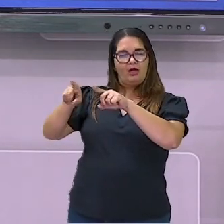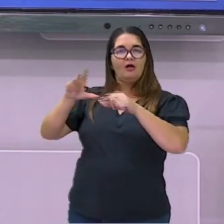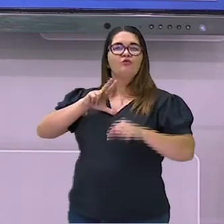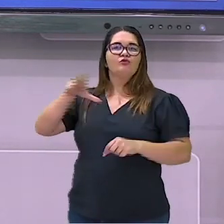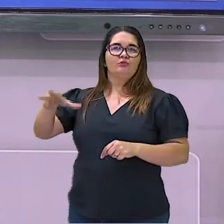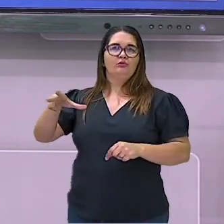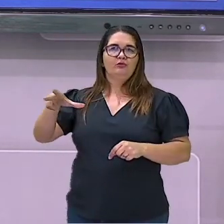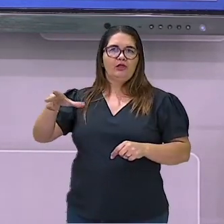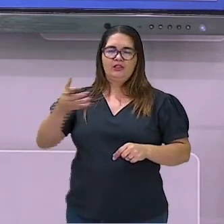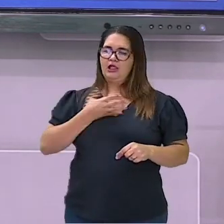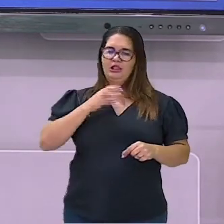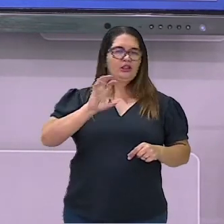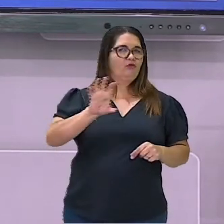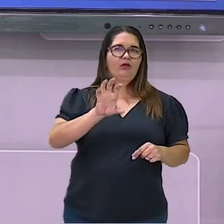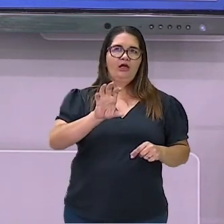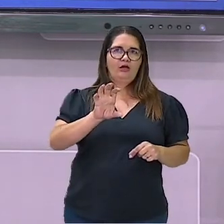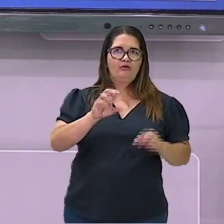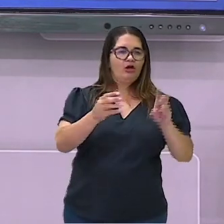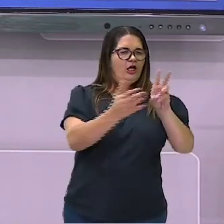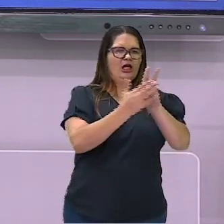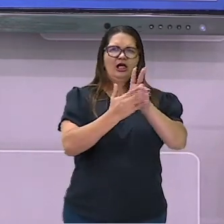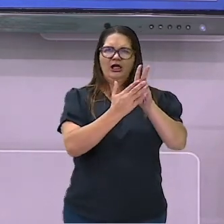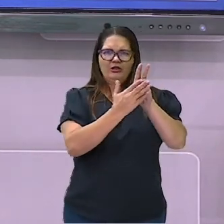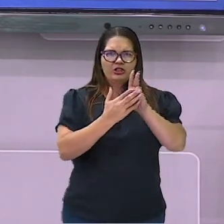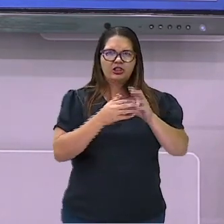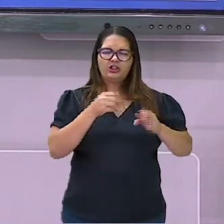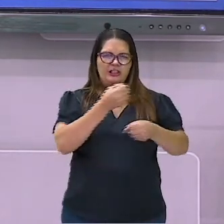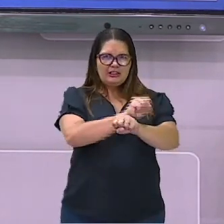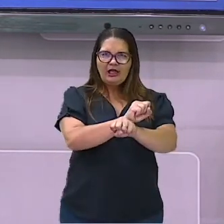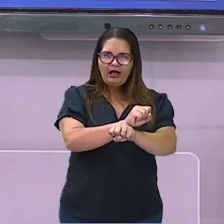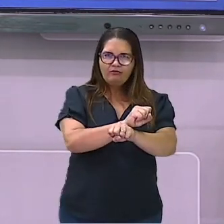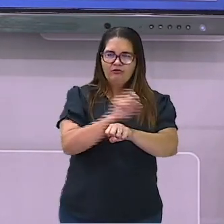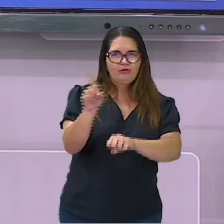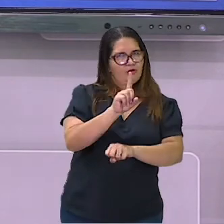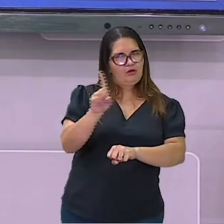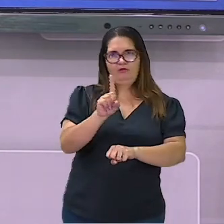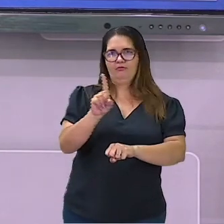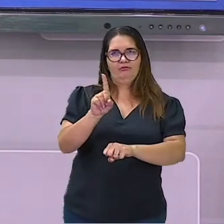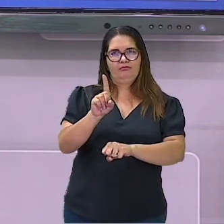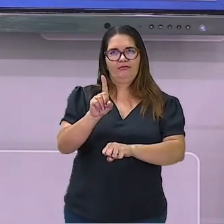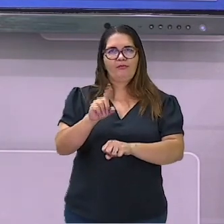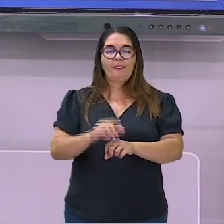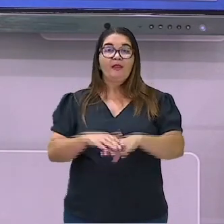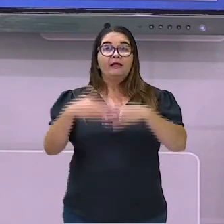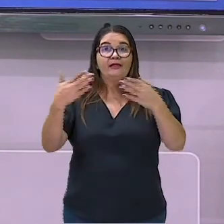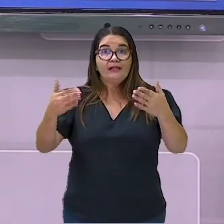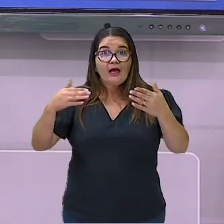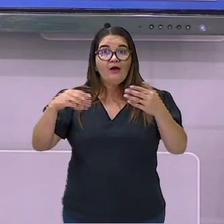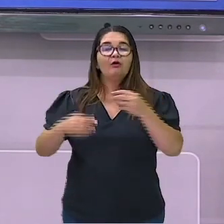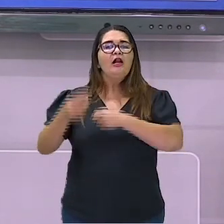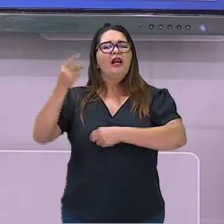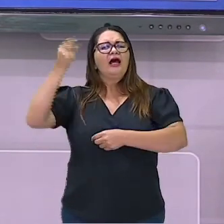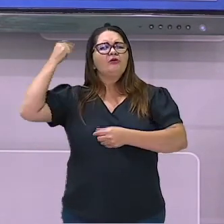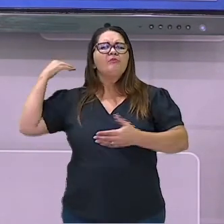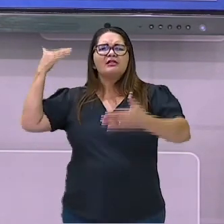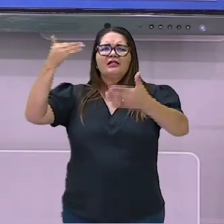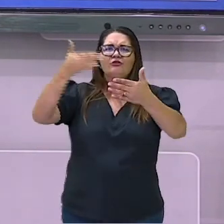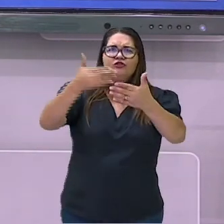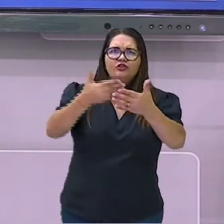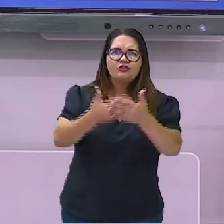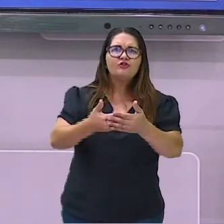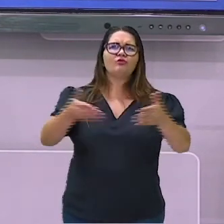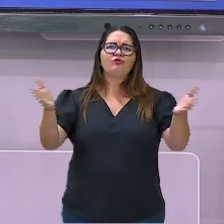está totalmente, grudada no nosso presente, o aumento das rendas para a coroa, porque